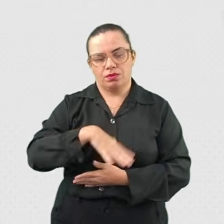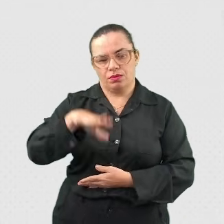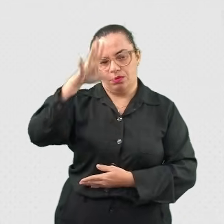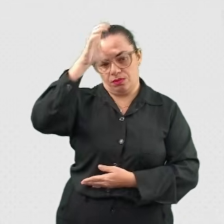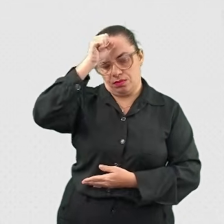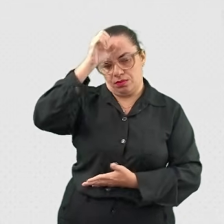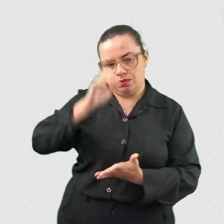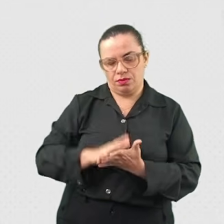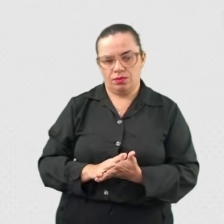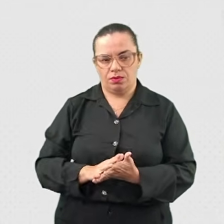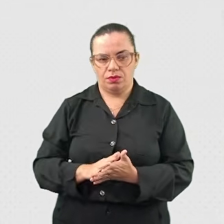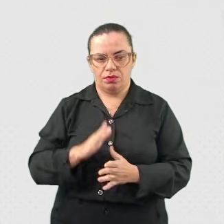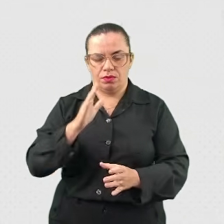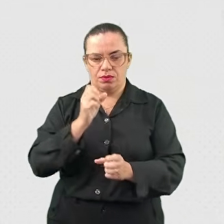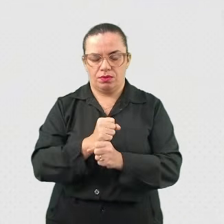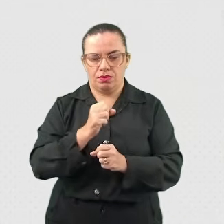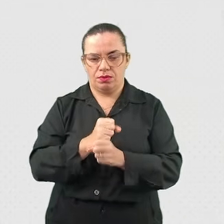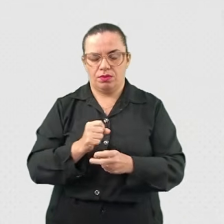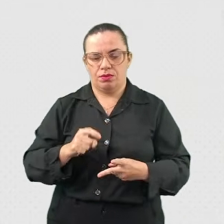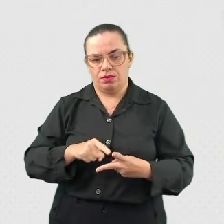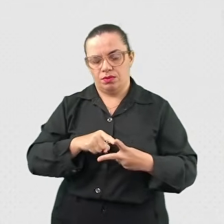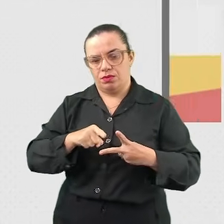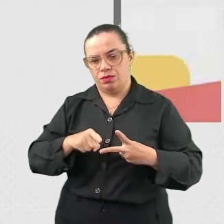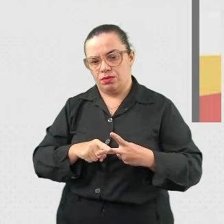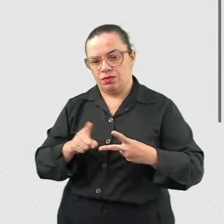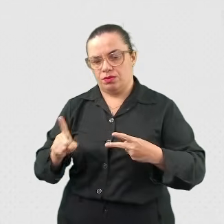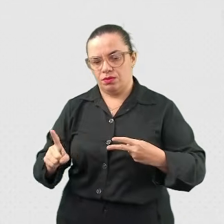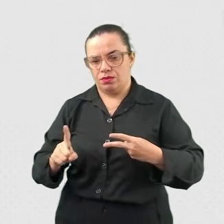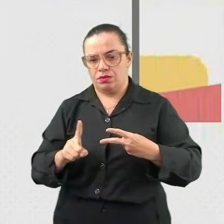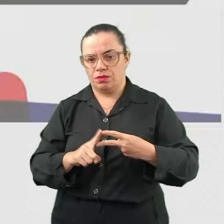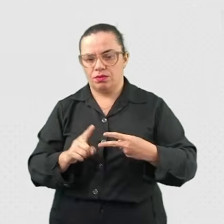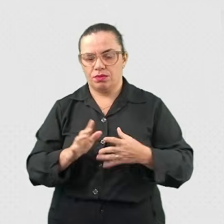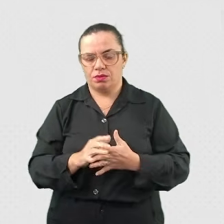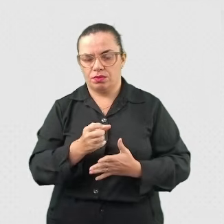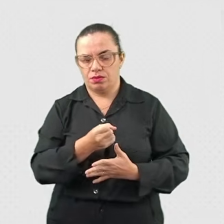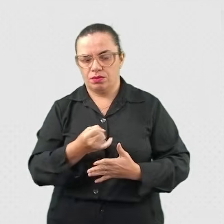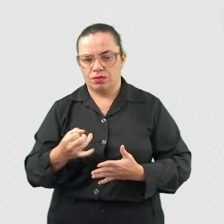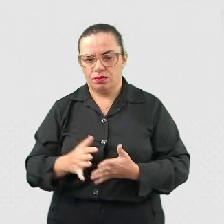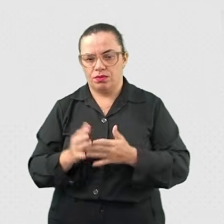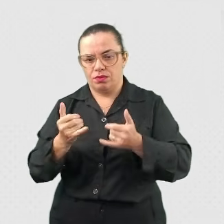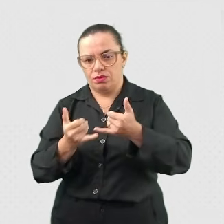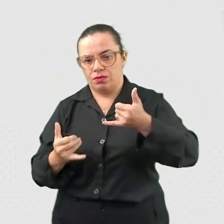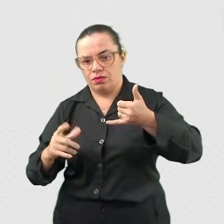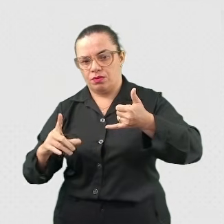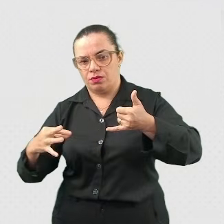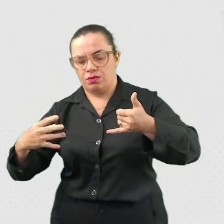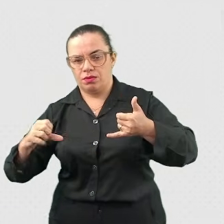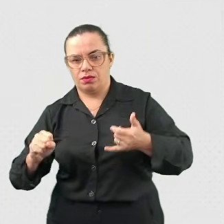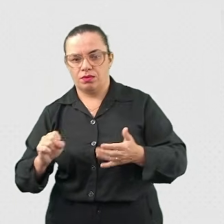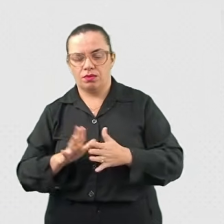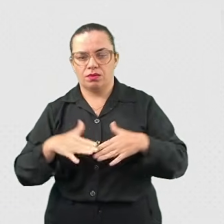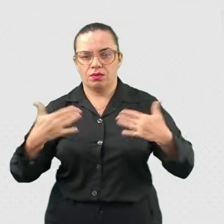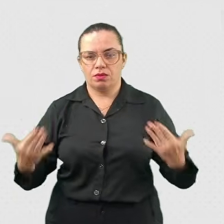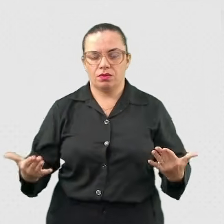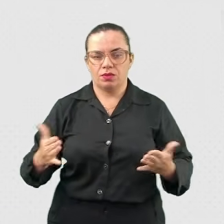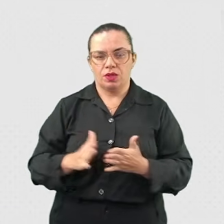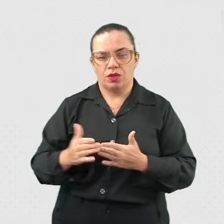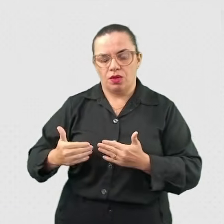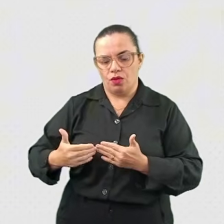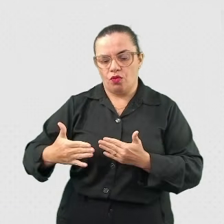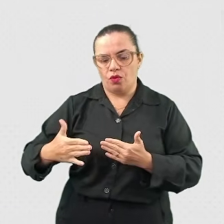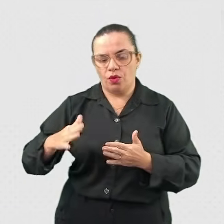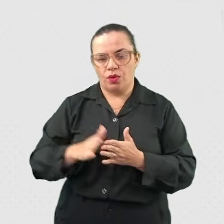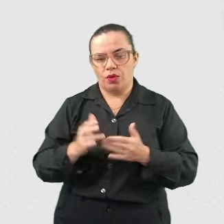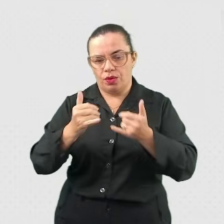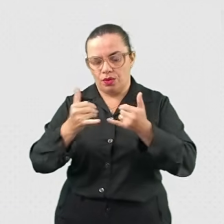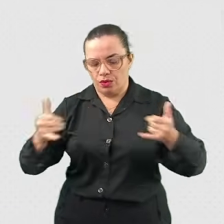calcula a soma dos ângulos internos de um polígono. Certinho? E a soma dos ângulos externos? Você